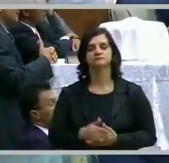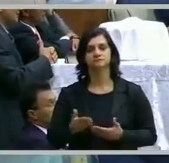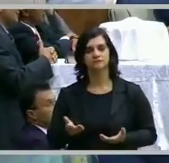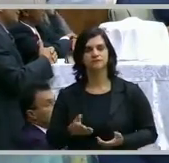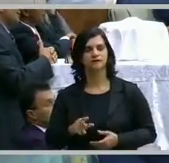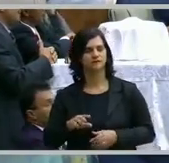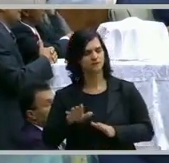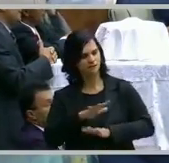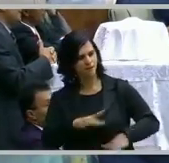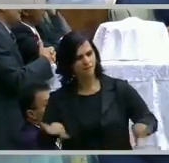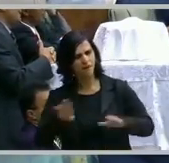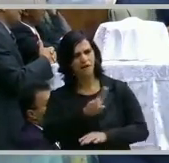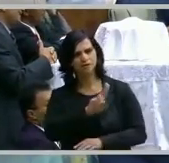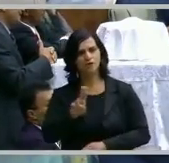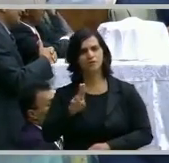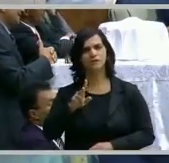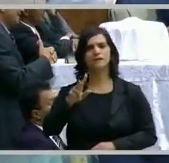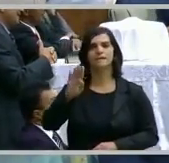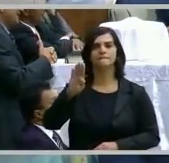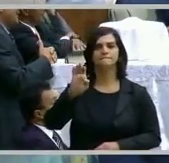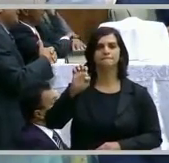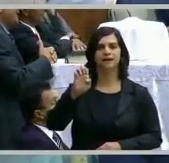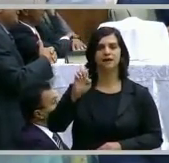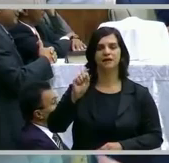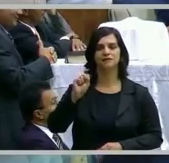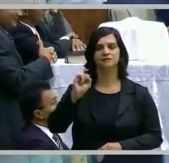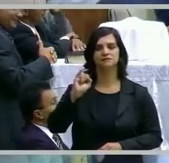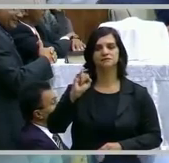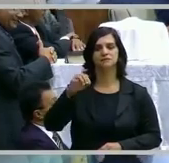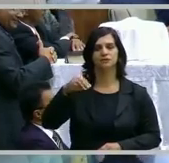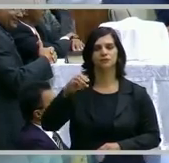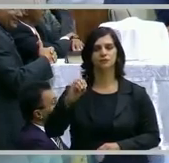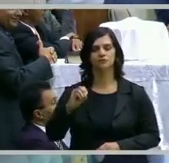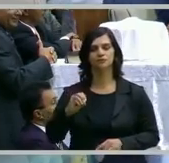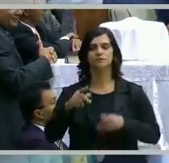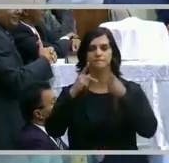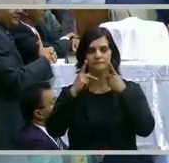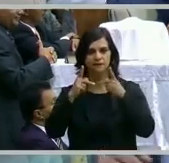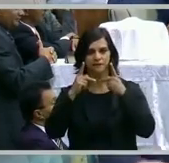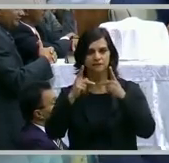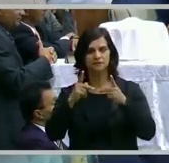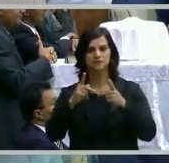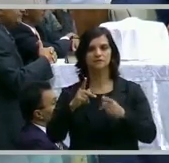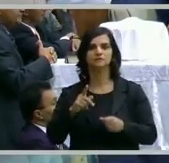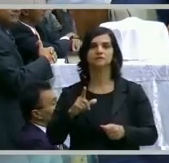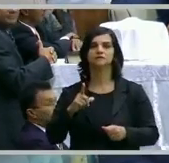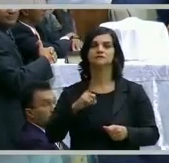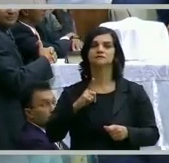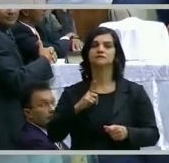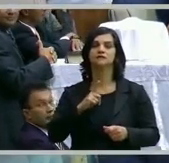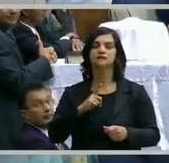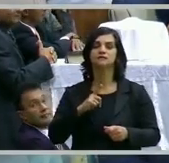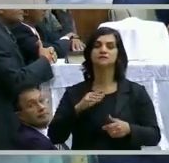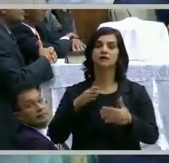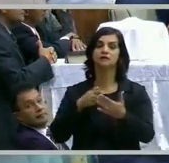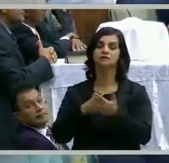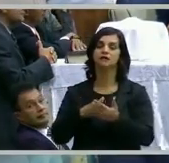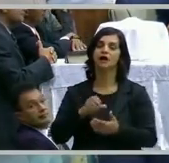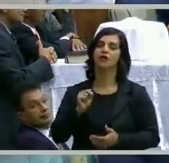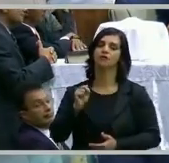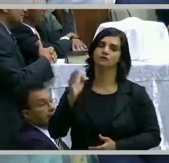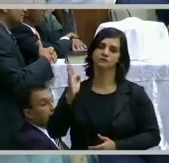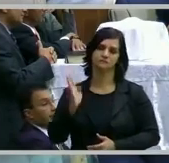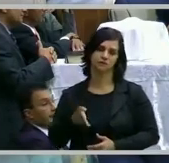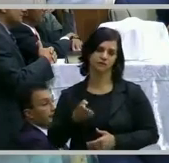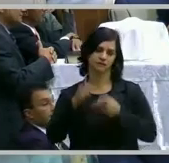Praia do Bercer hoje. Amém? Aleluia. Por favor, traga o recado de Deus. Nós temos até as 8:30 para a palavra do Senhor. Glória